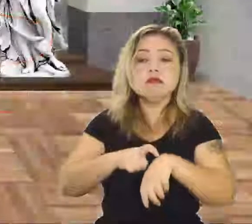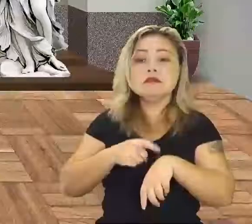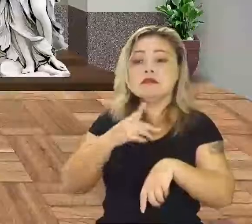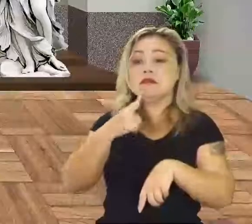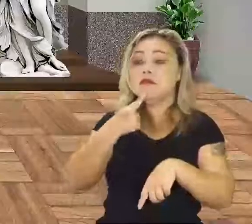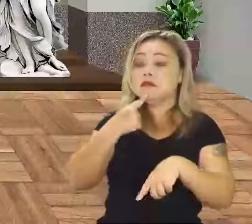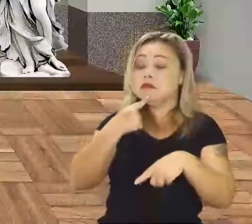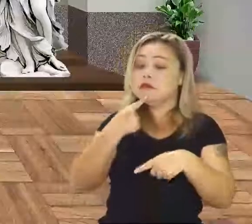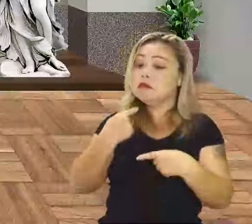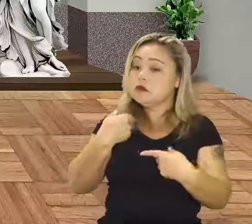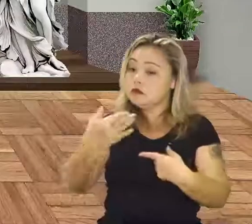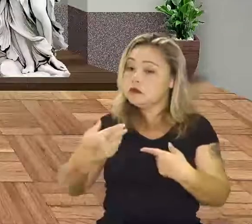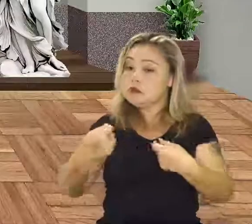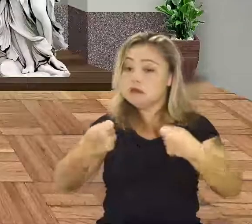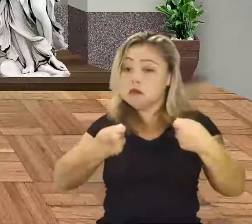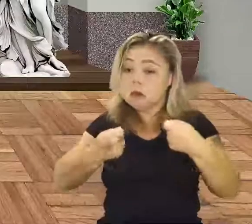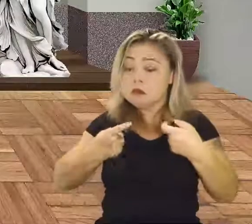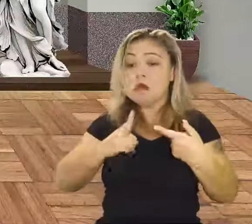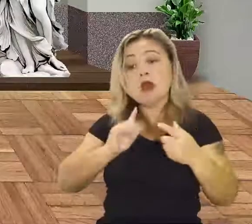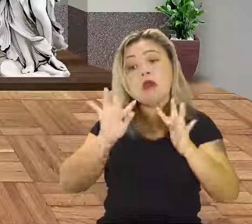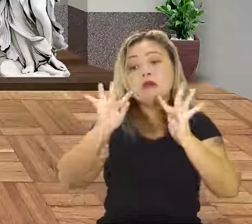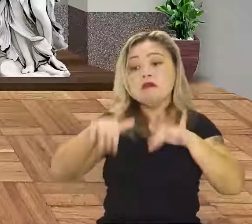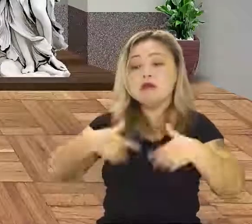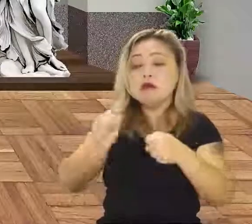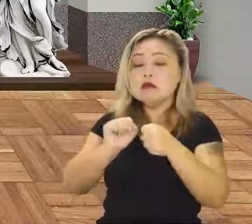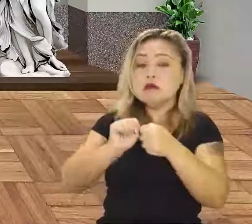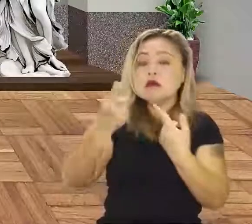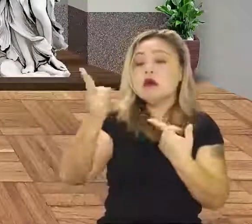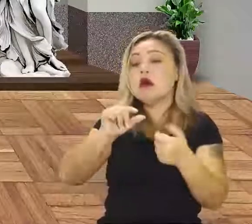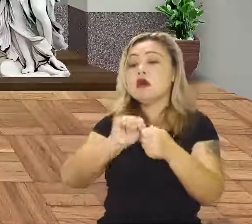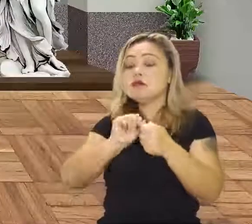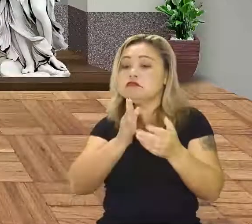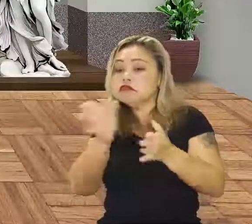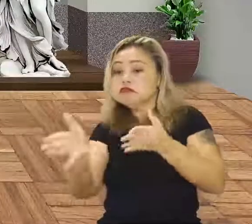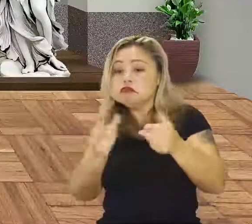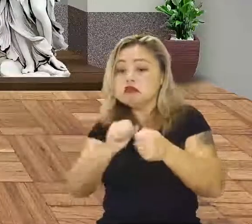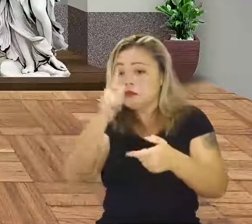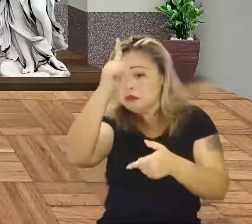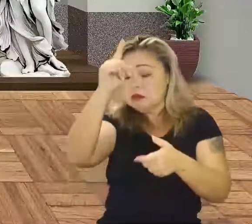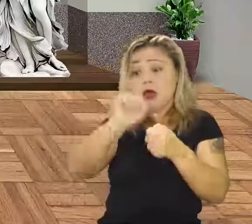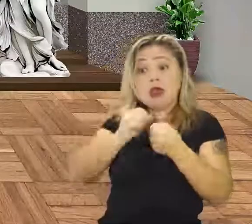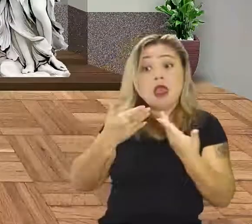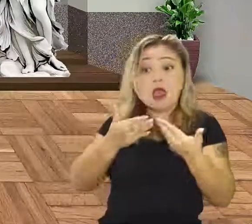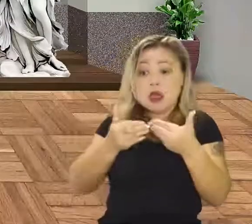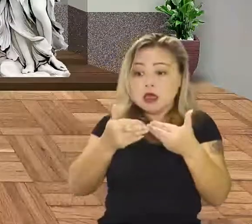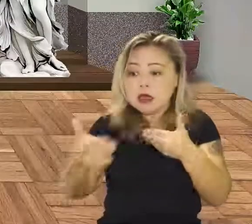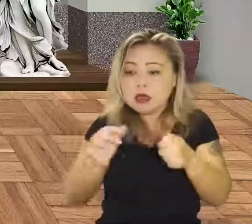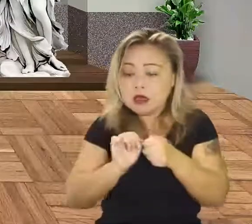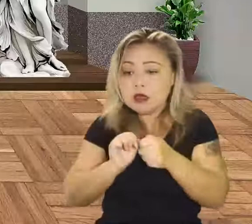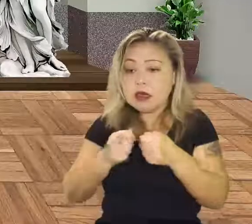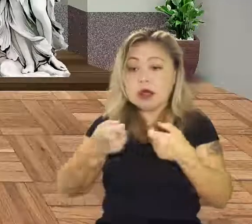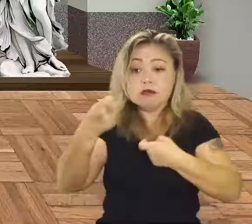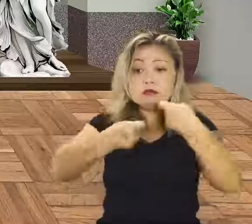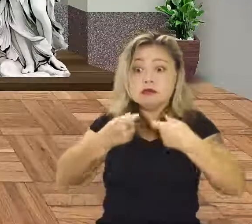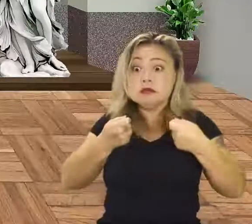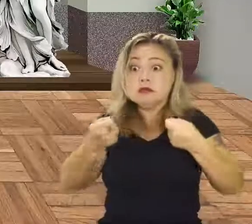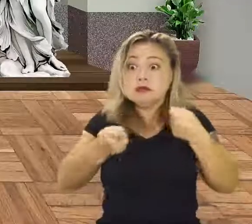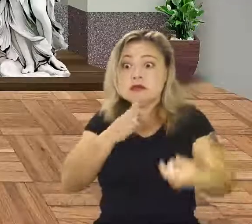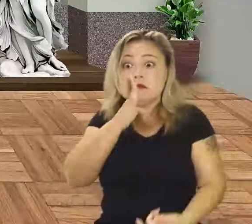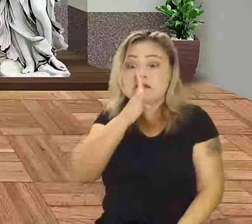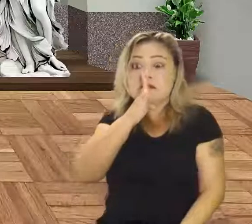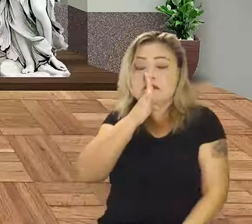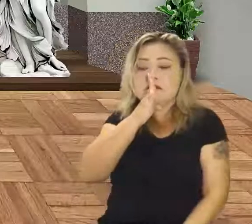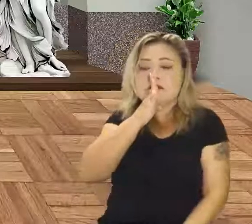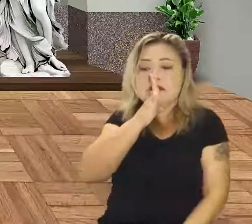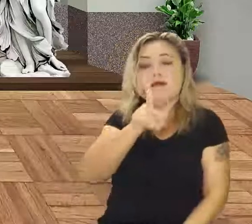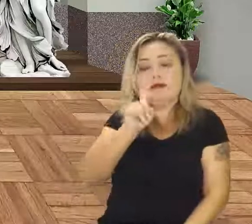Fria. Chegamos ao final da guerra, a Alemanha é dividida e nós entramos na Guerra Fria. Mas Guerra Fria?